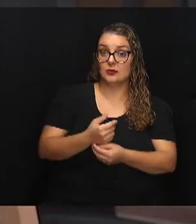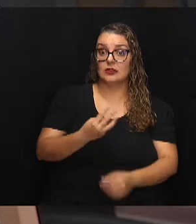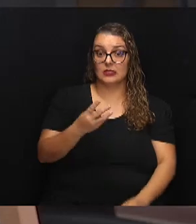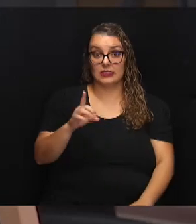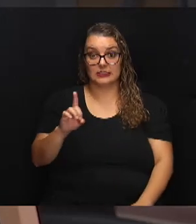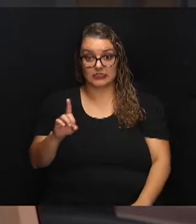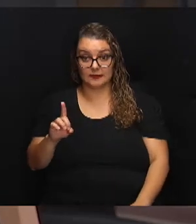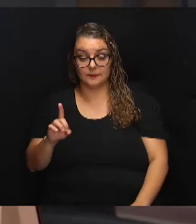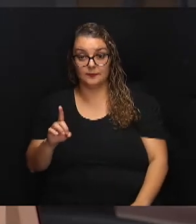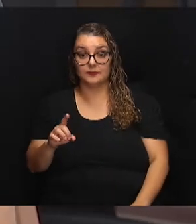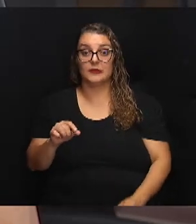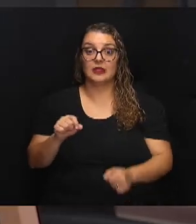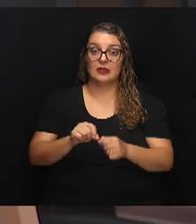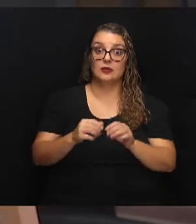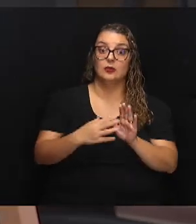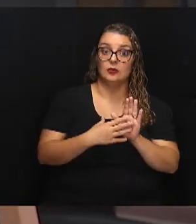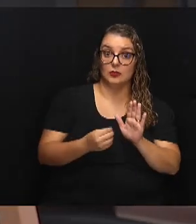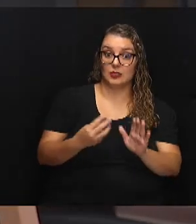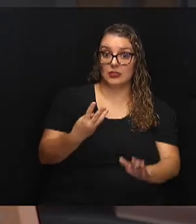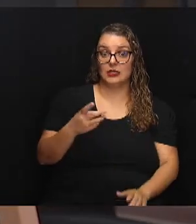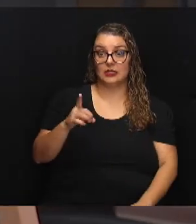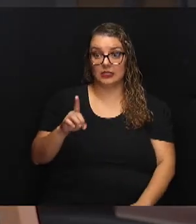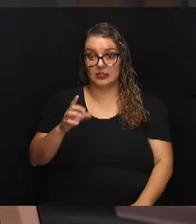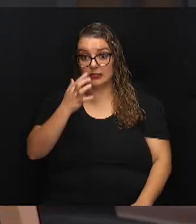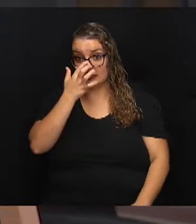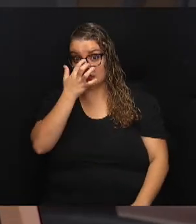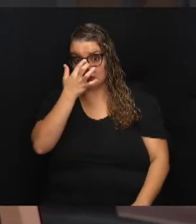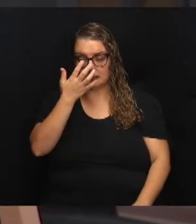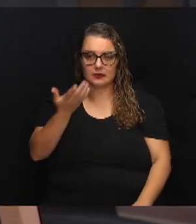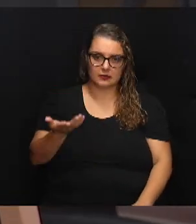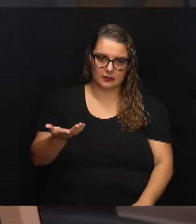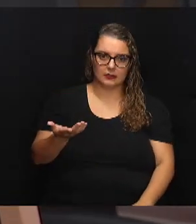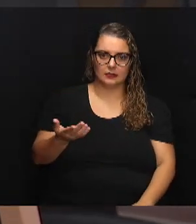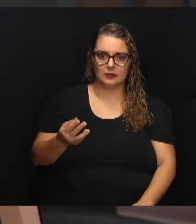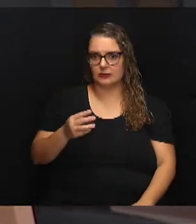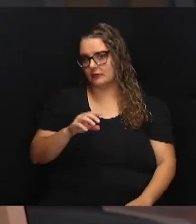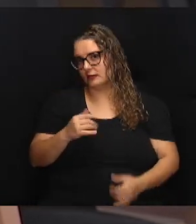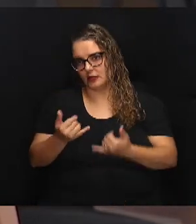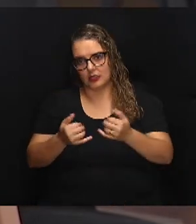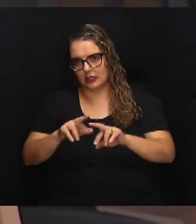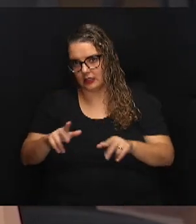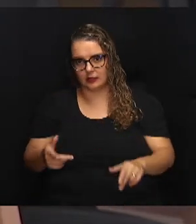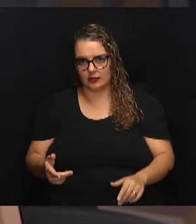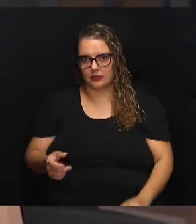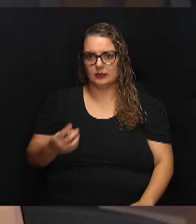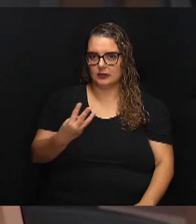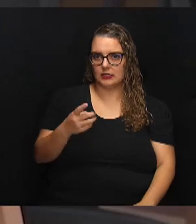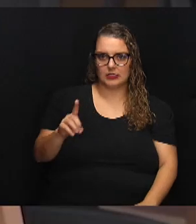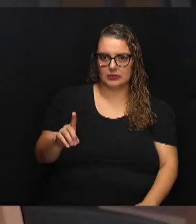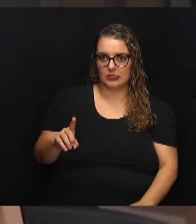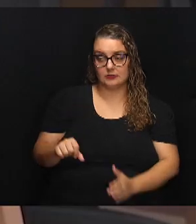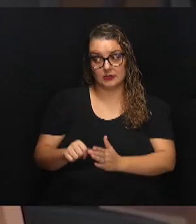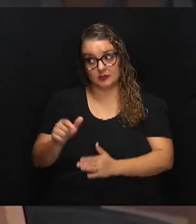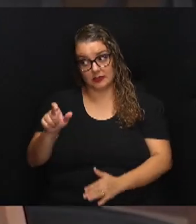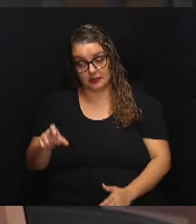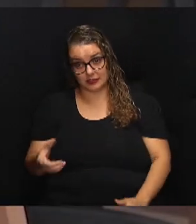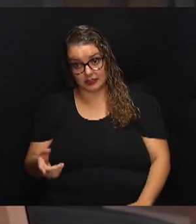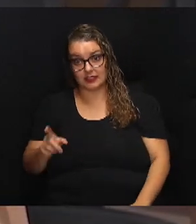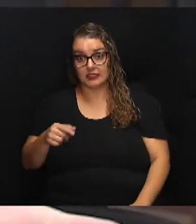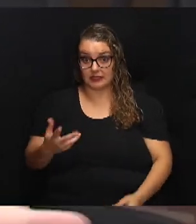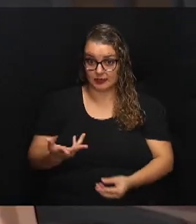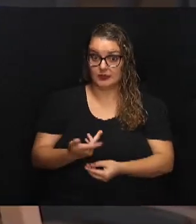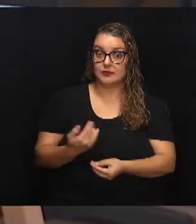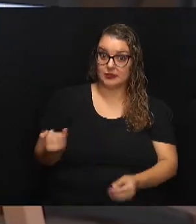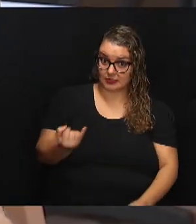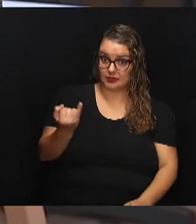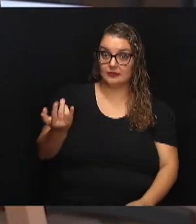fazem modelos 3D, que a gente faz hoje os jogos, que a gente chama de jogos em 3D, em primeira pessoa. Então o artista aí ele é bem importante na área de